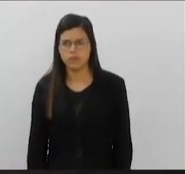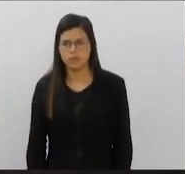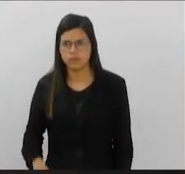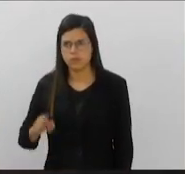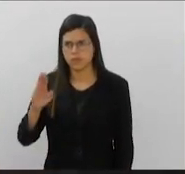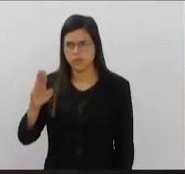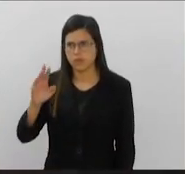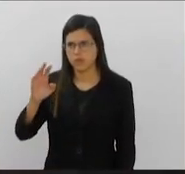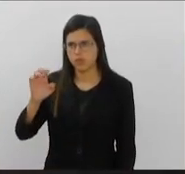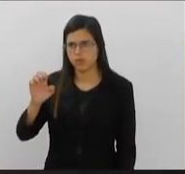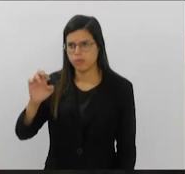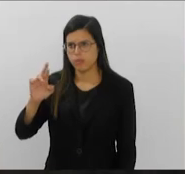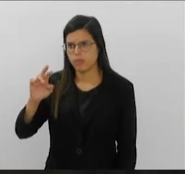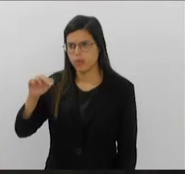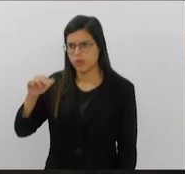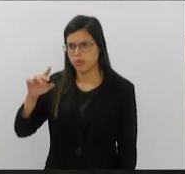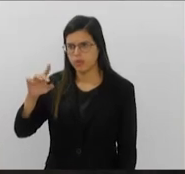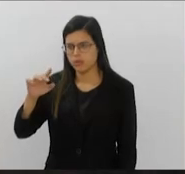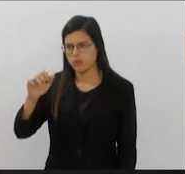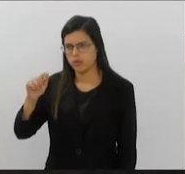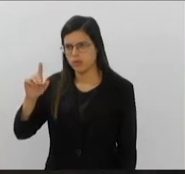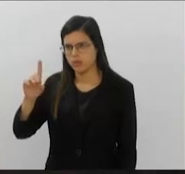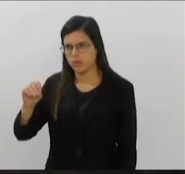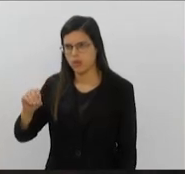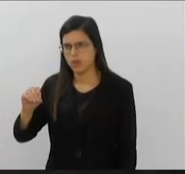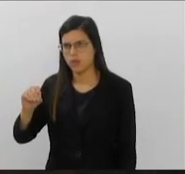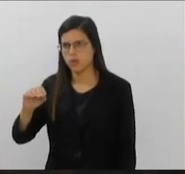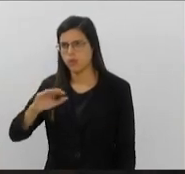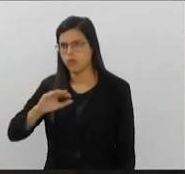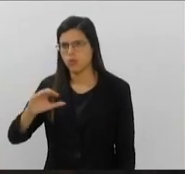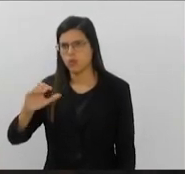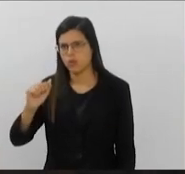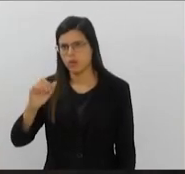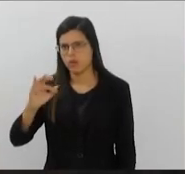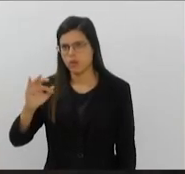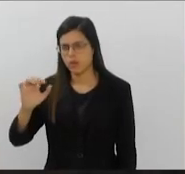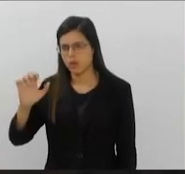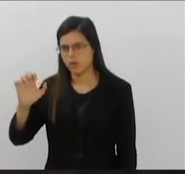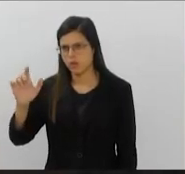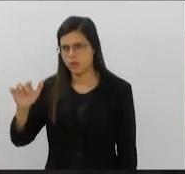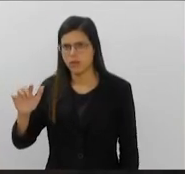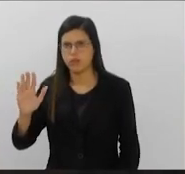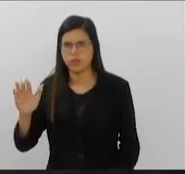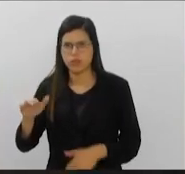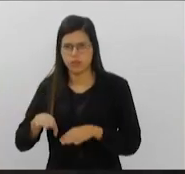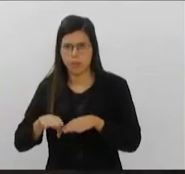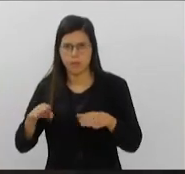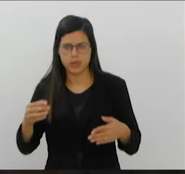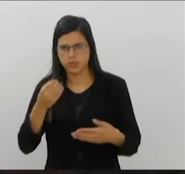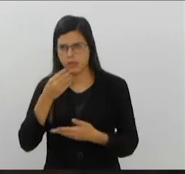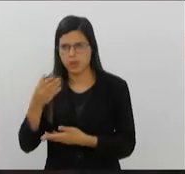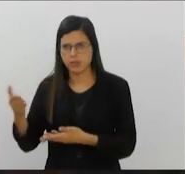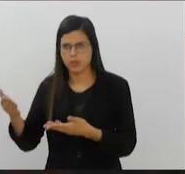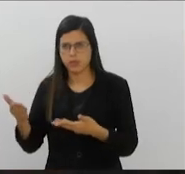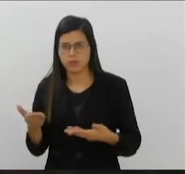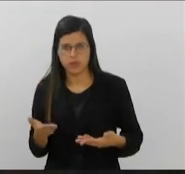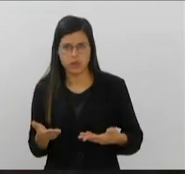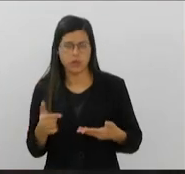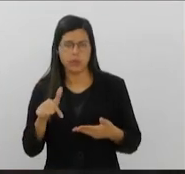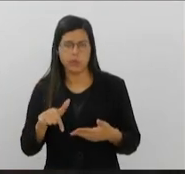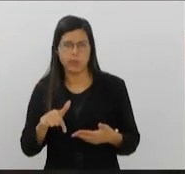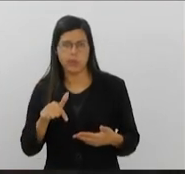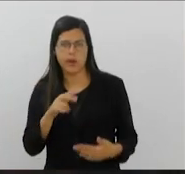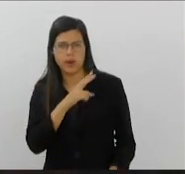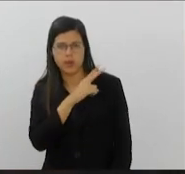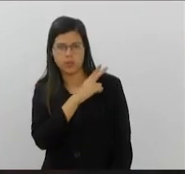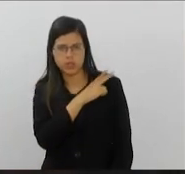Bernardo Café, que já, aliás, já está à mesa. Obrigado, Bernardo. Seja muito bem-vindo. O Bernardo é CEO da